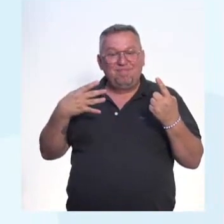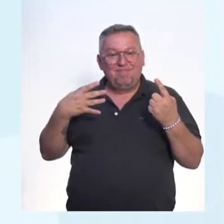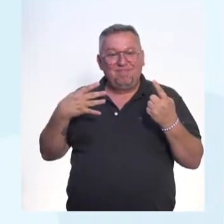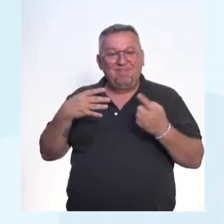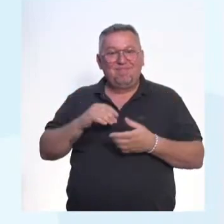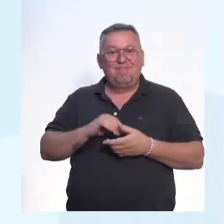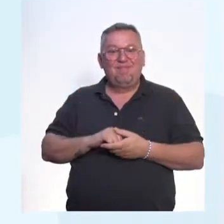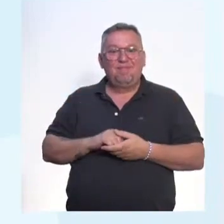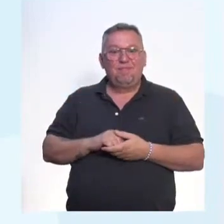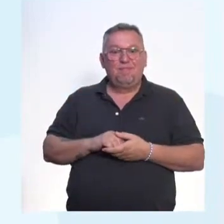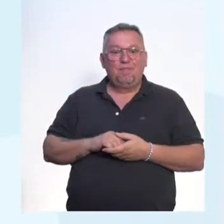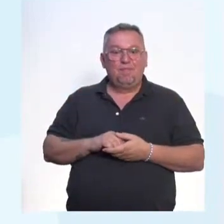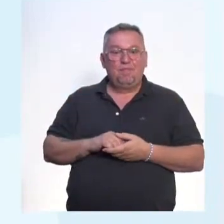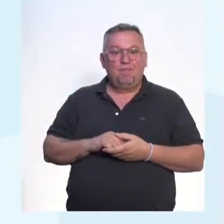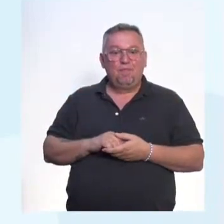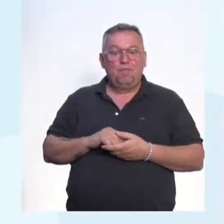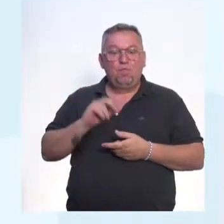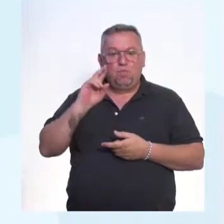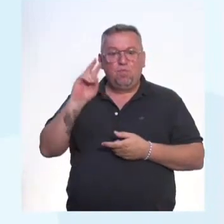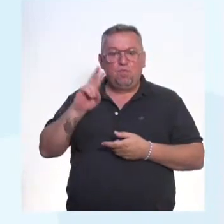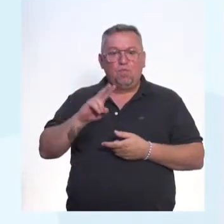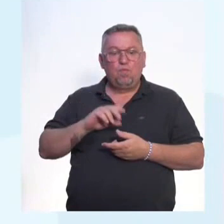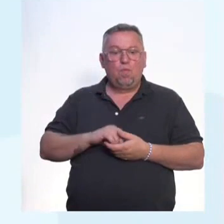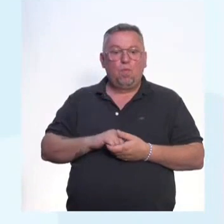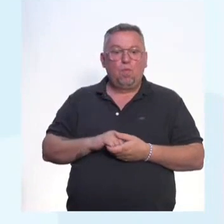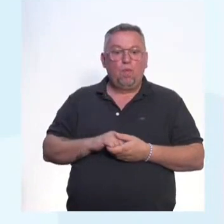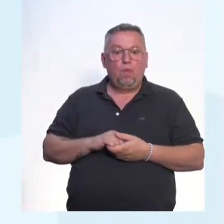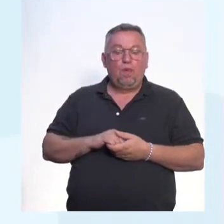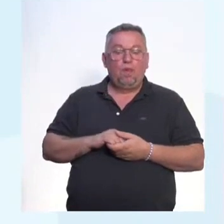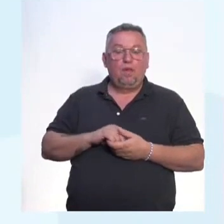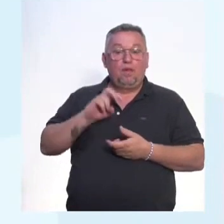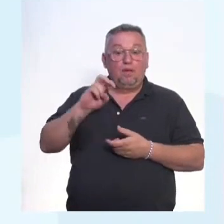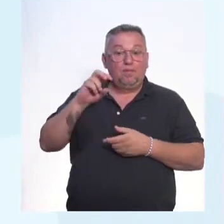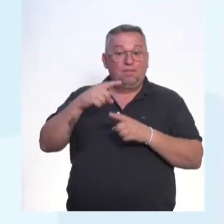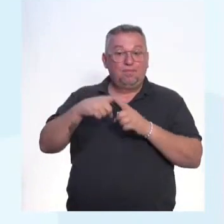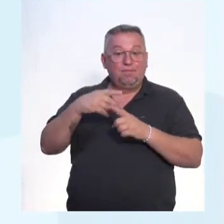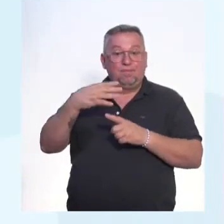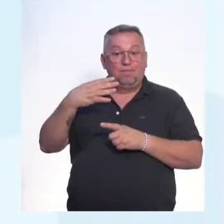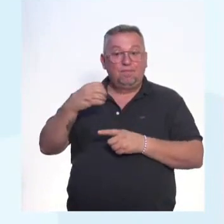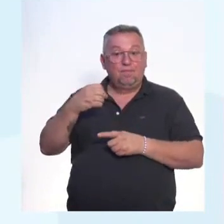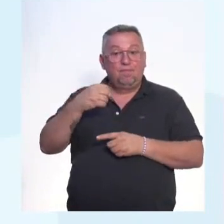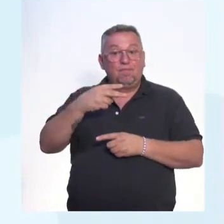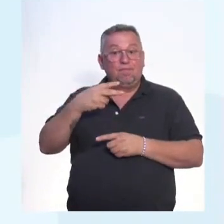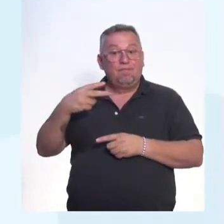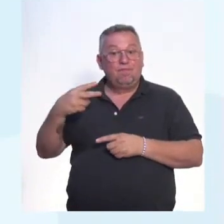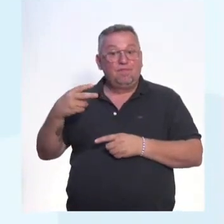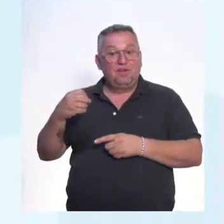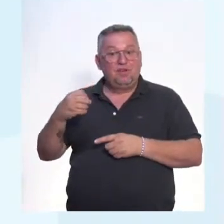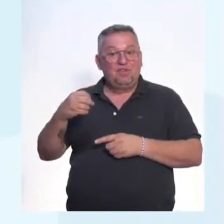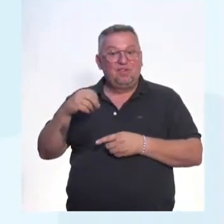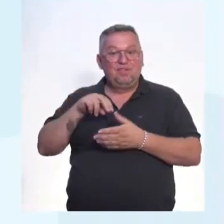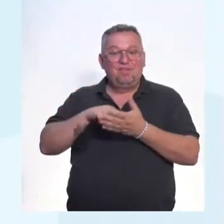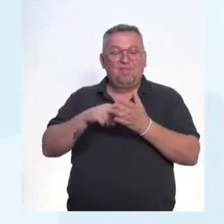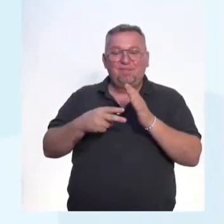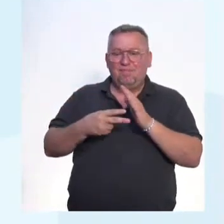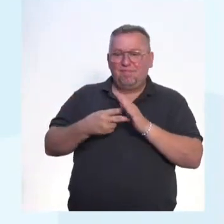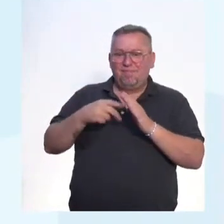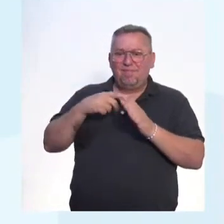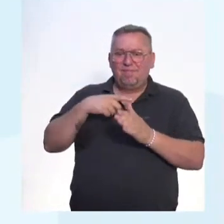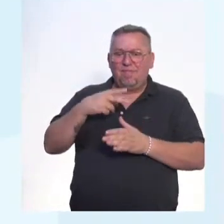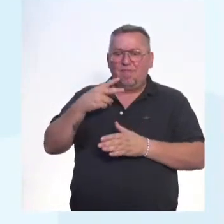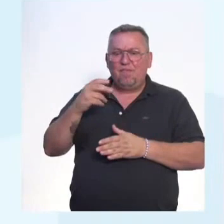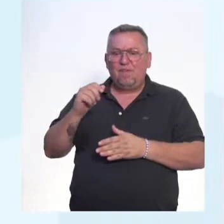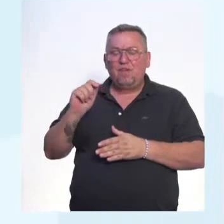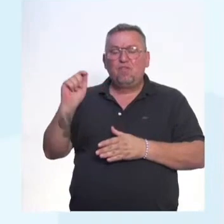eu escolher. Vamos então multiplicar? 5 vezes 4, 20. Isso significa que eu